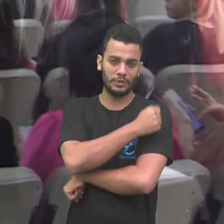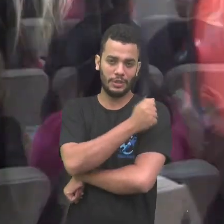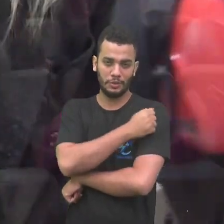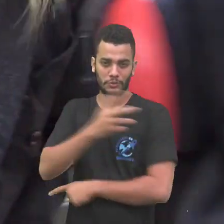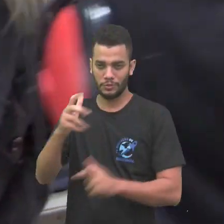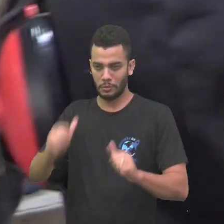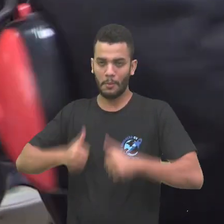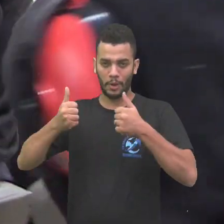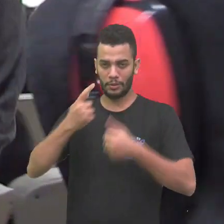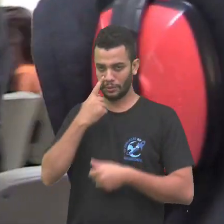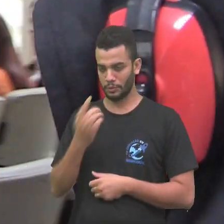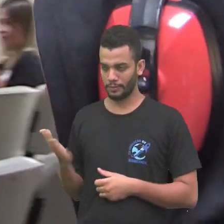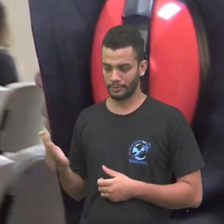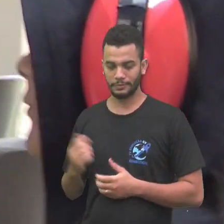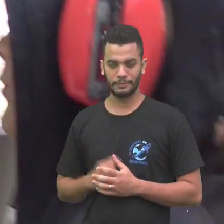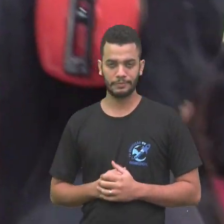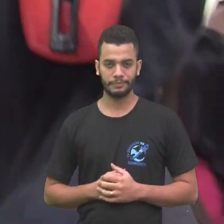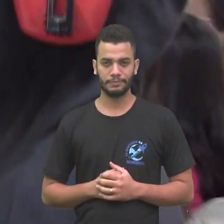projeto.